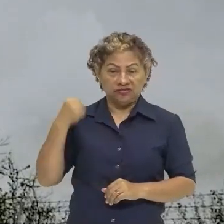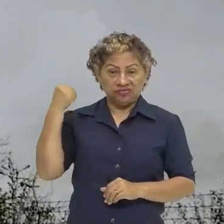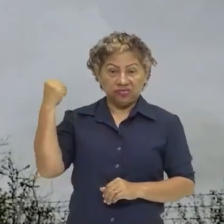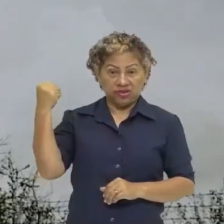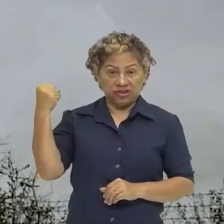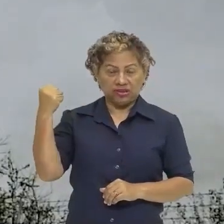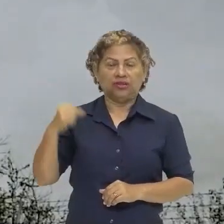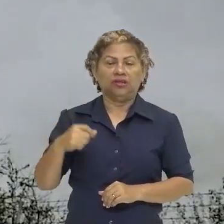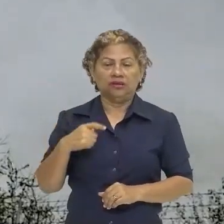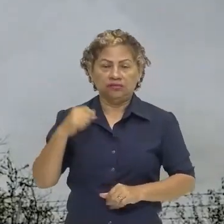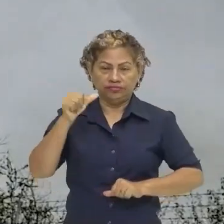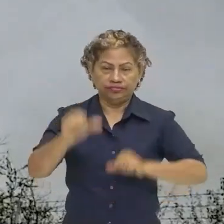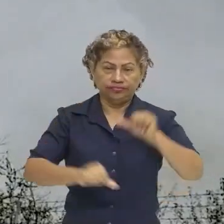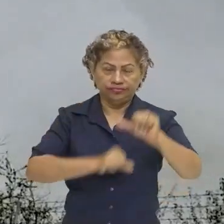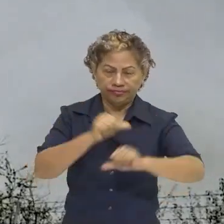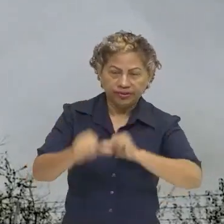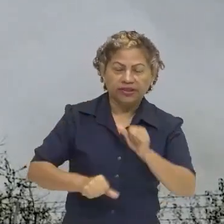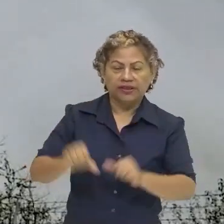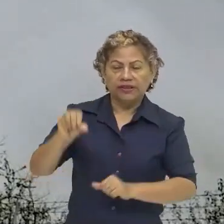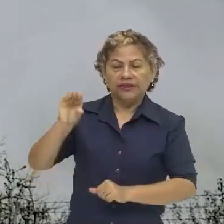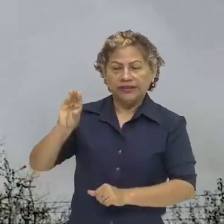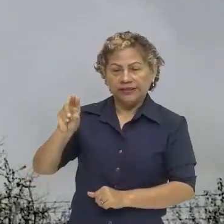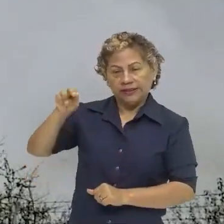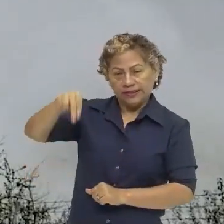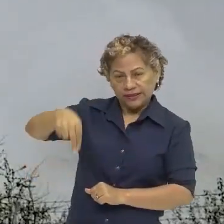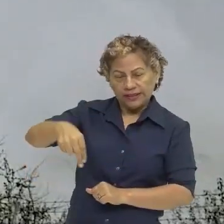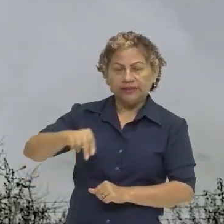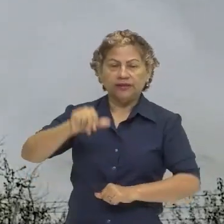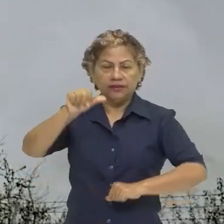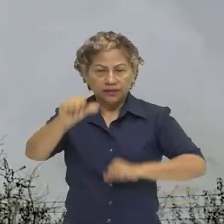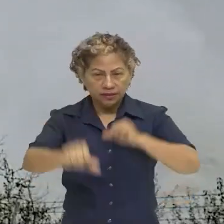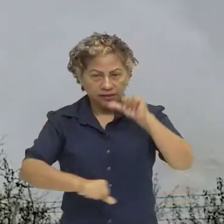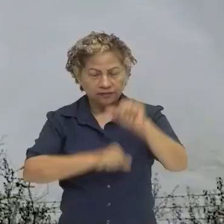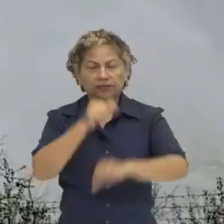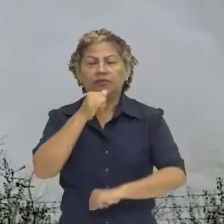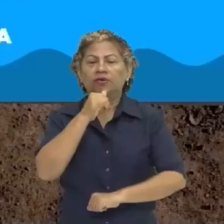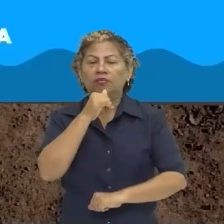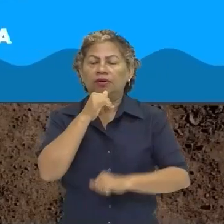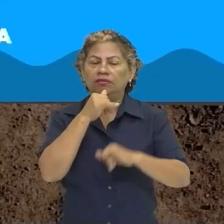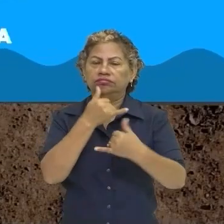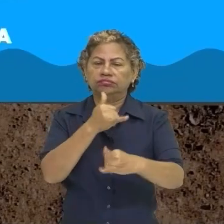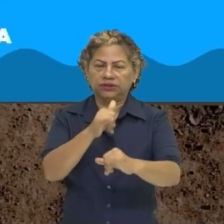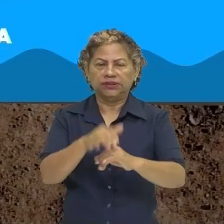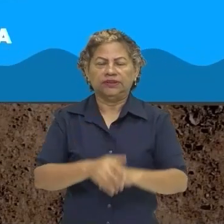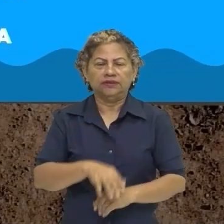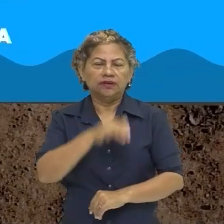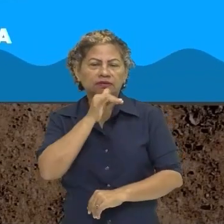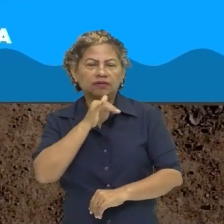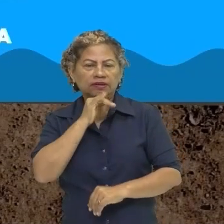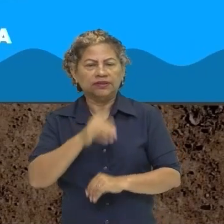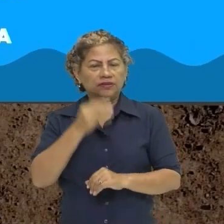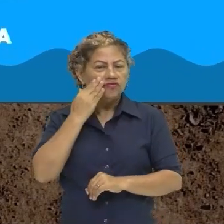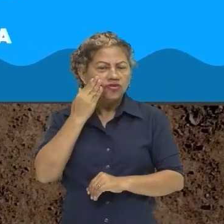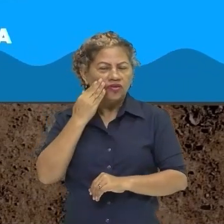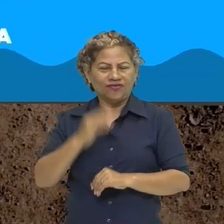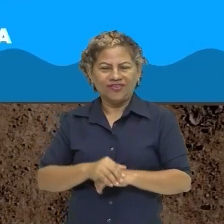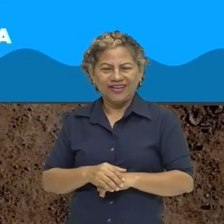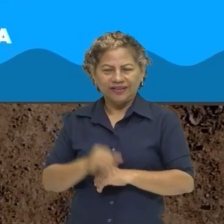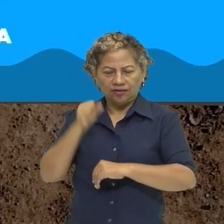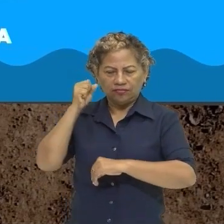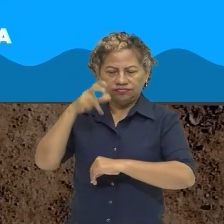transforma-se em energia cinética, que se transforma em elétrica. Na usina